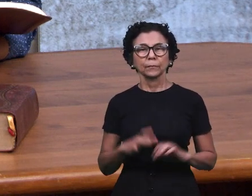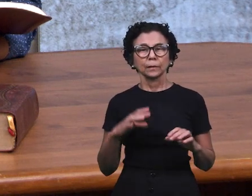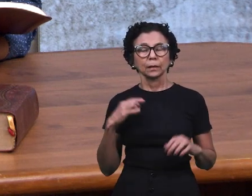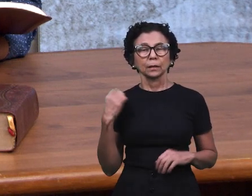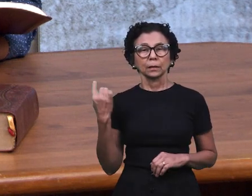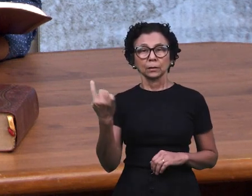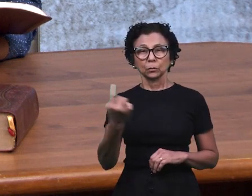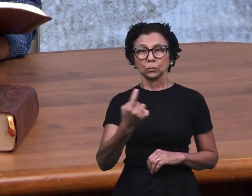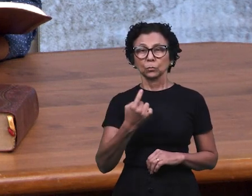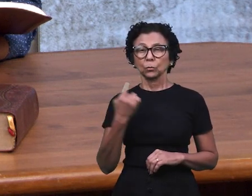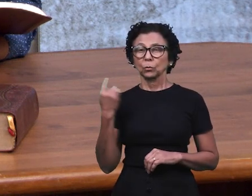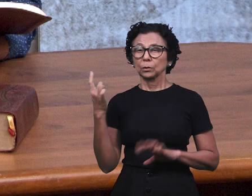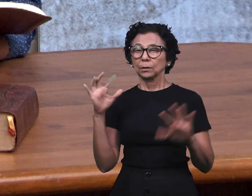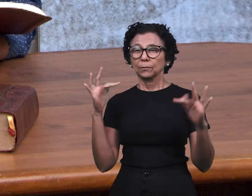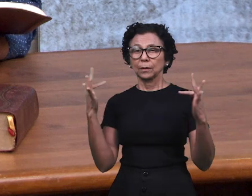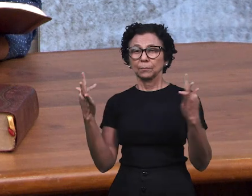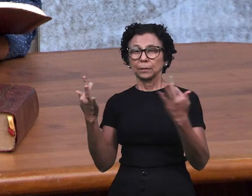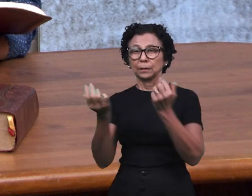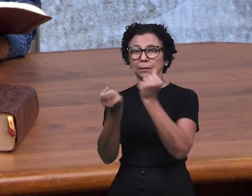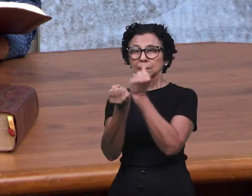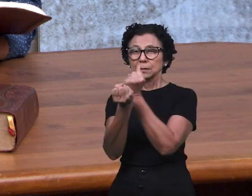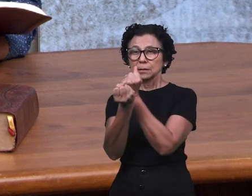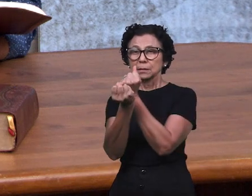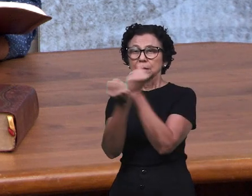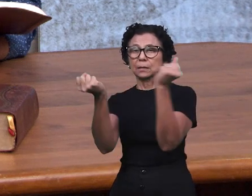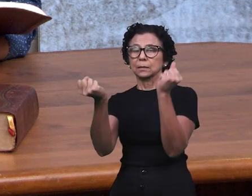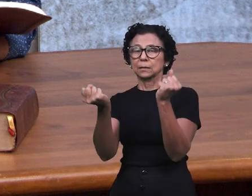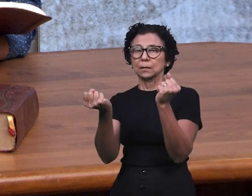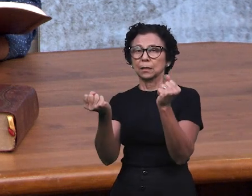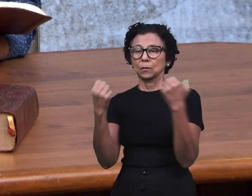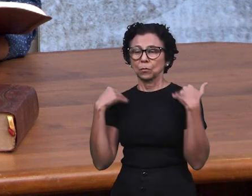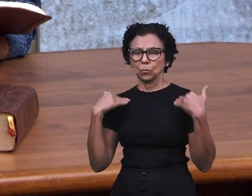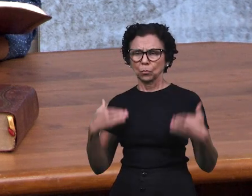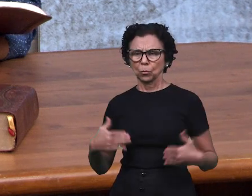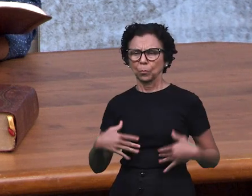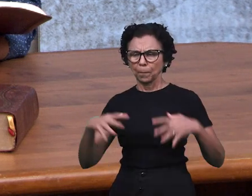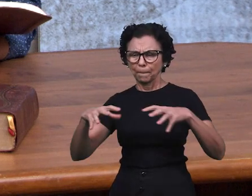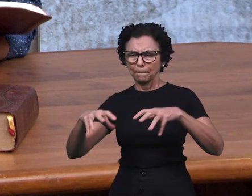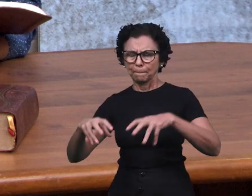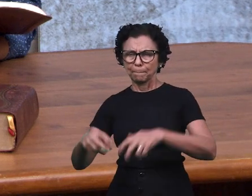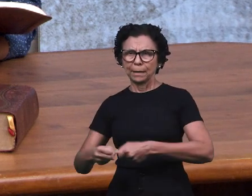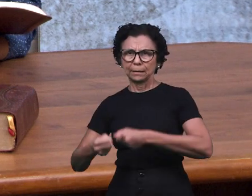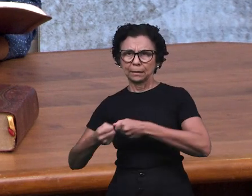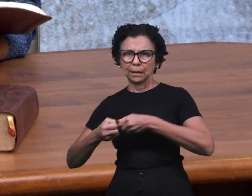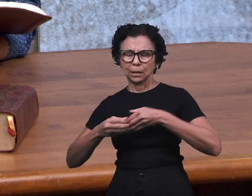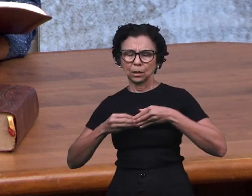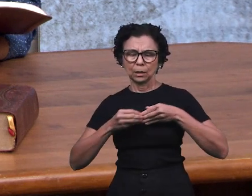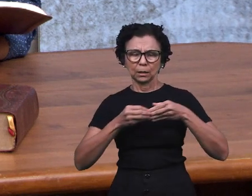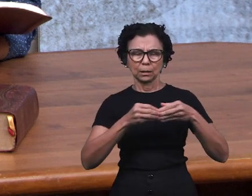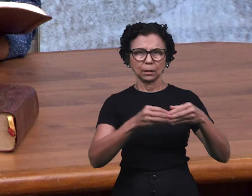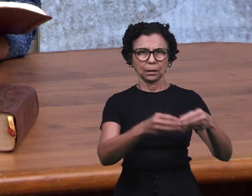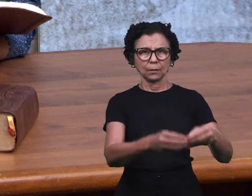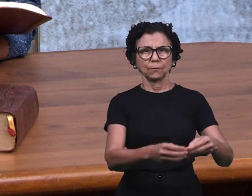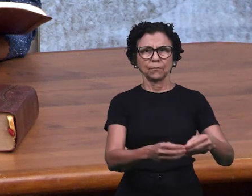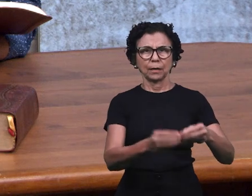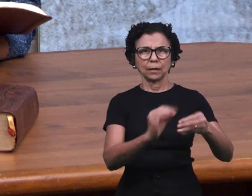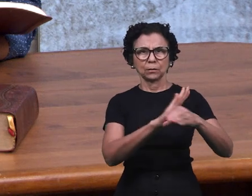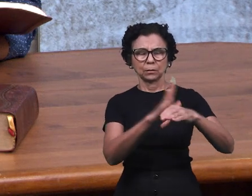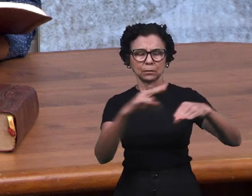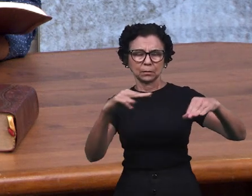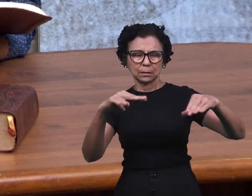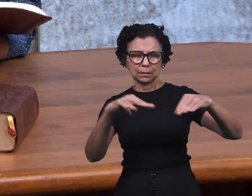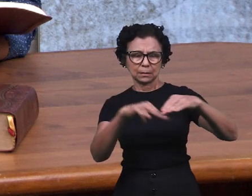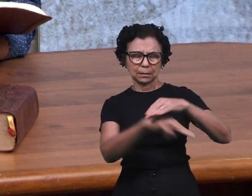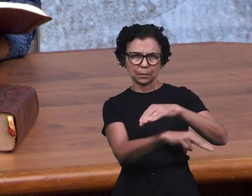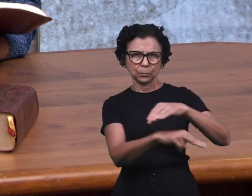seu pai e tomaram-no e subiram com ele e sepultaram-no entre Zorá e Estaol,